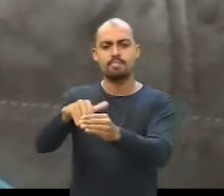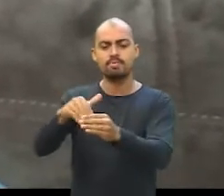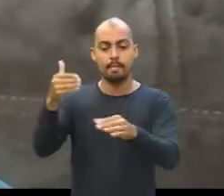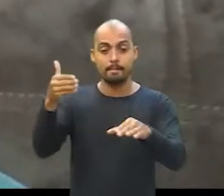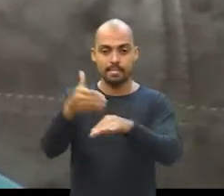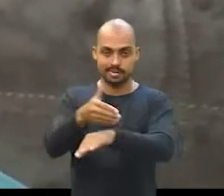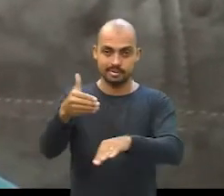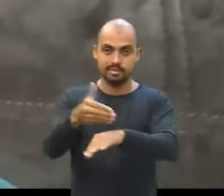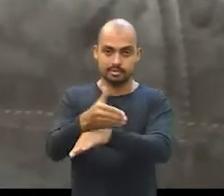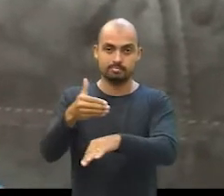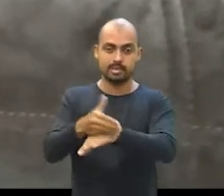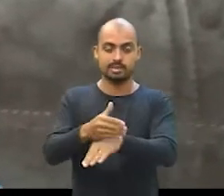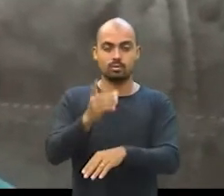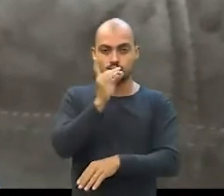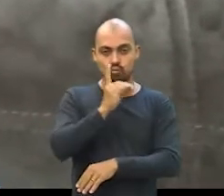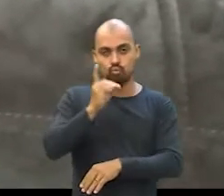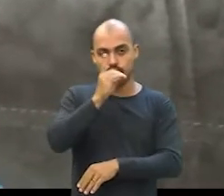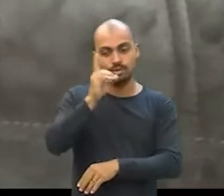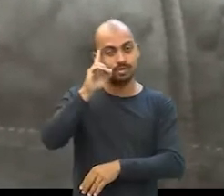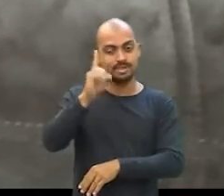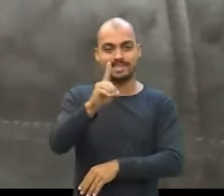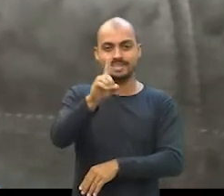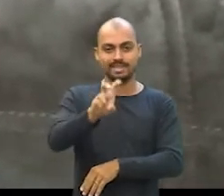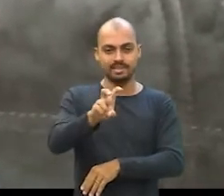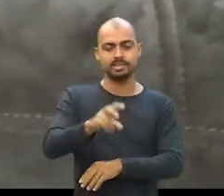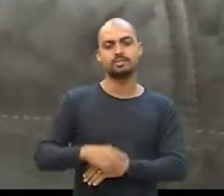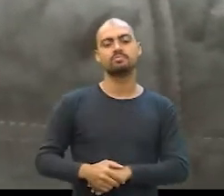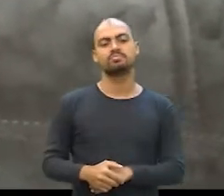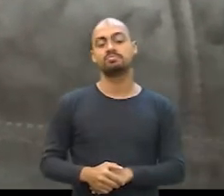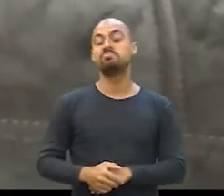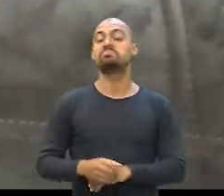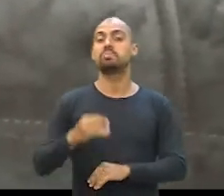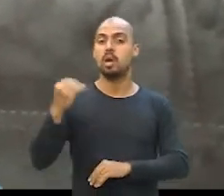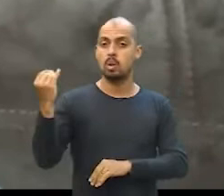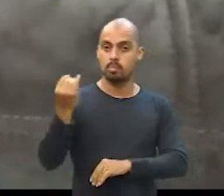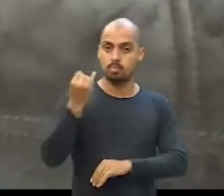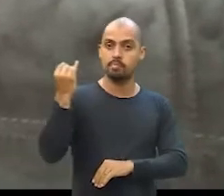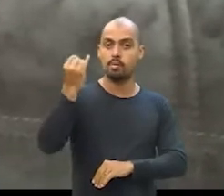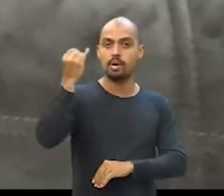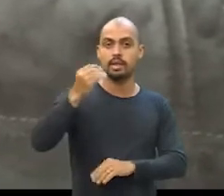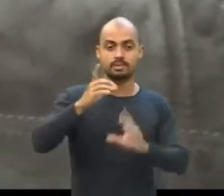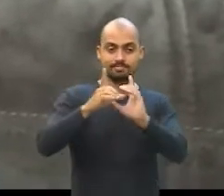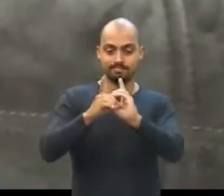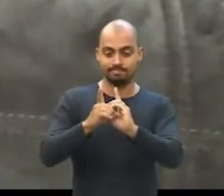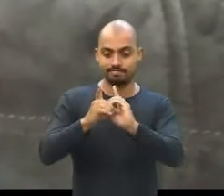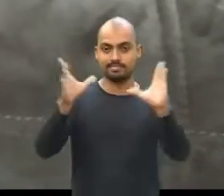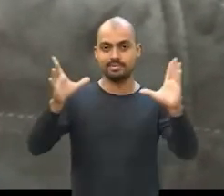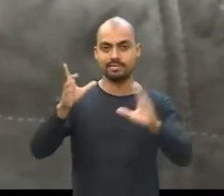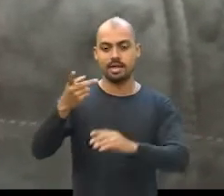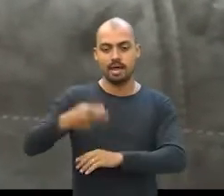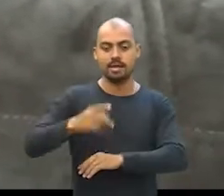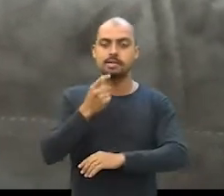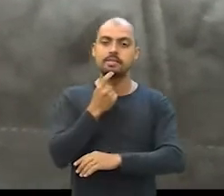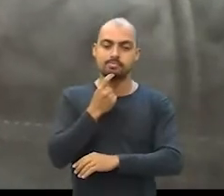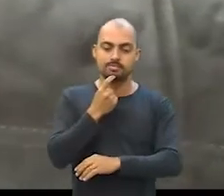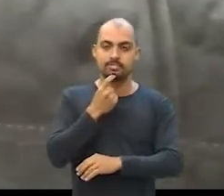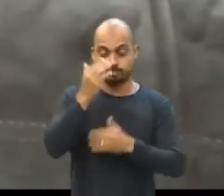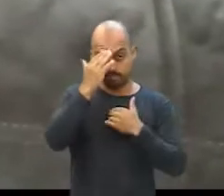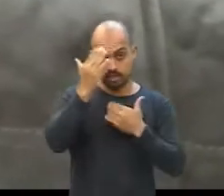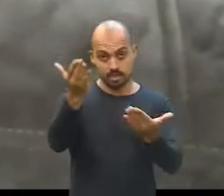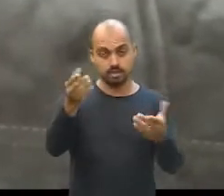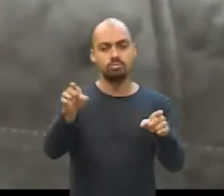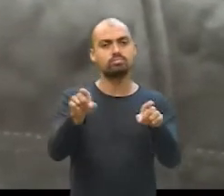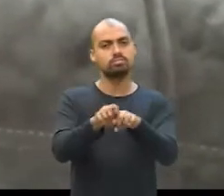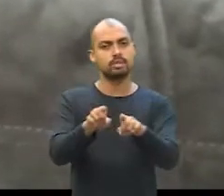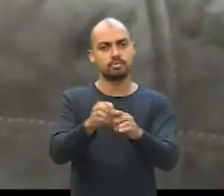dessa eleição neste domingo do dia 15. Foi muito importante para a democracia aqui na nossa cidade.